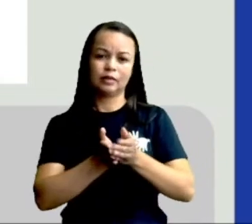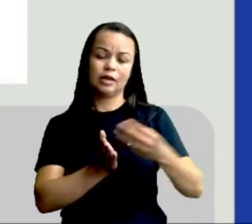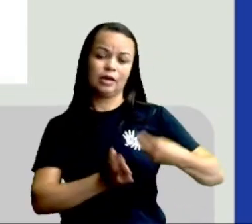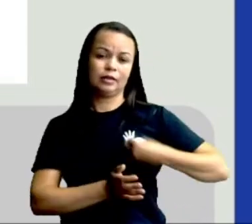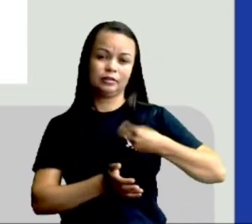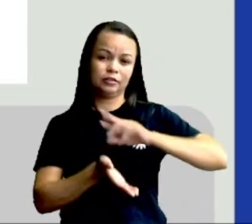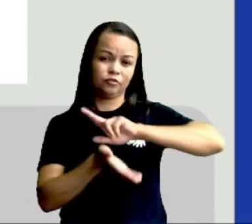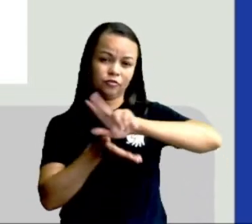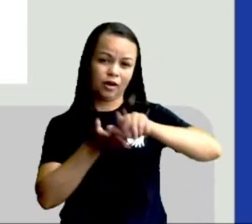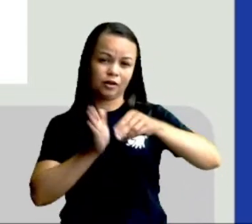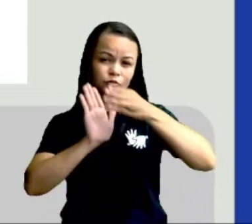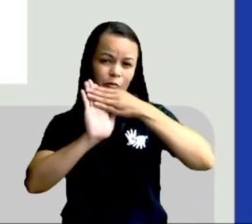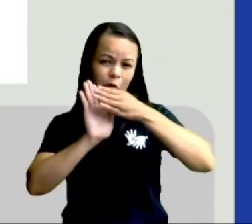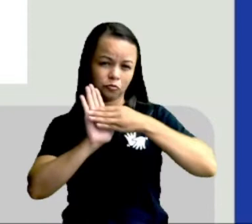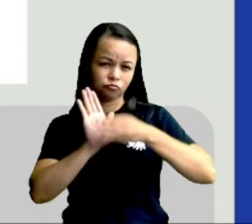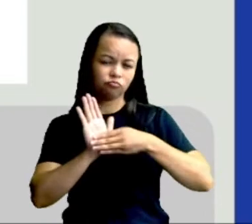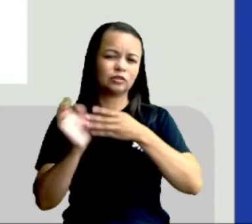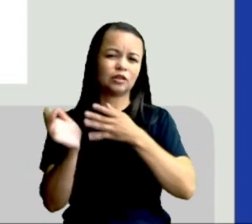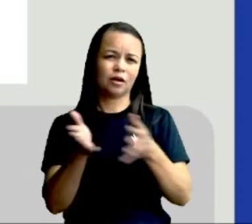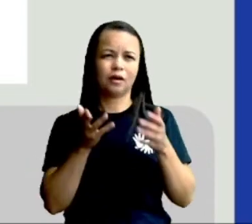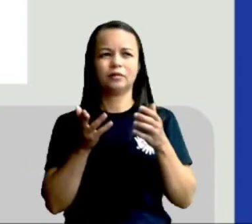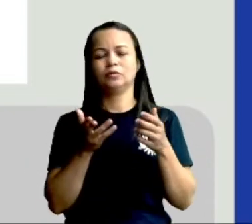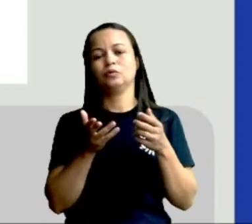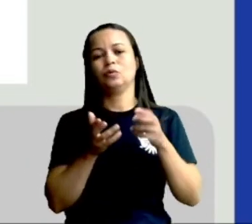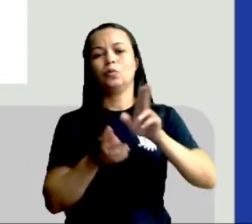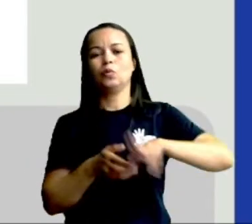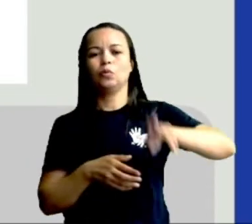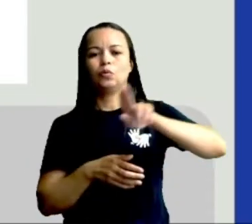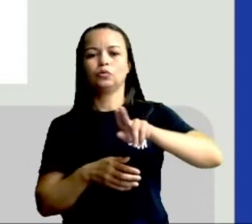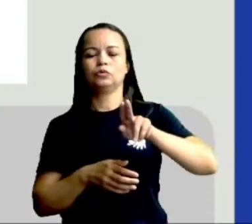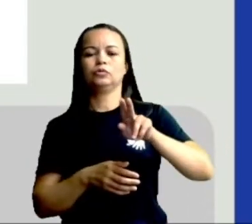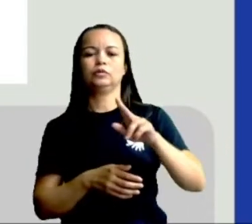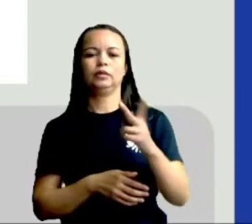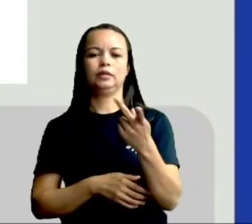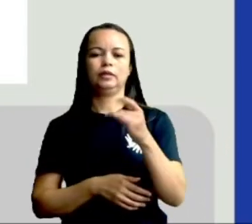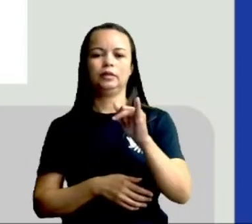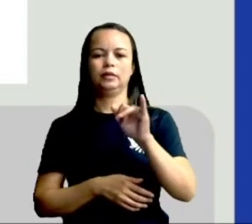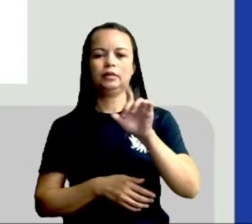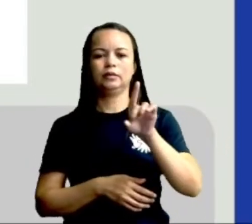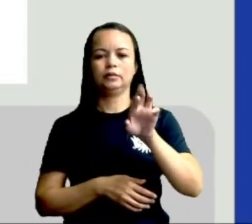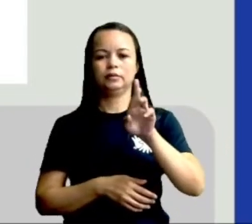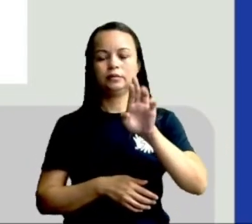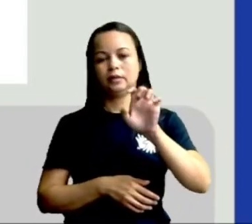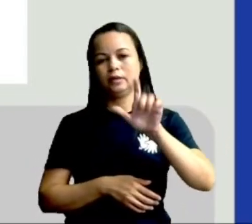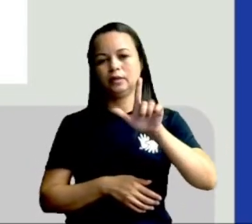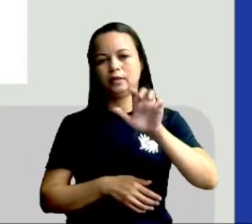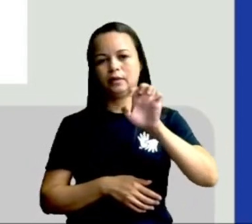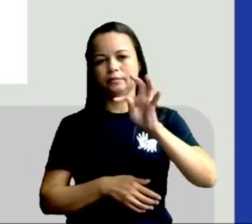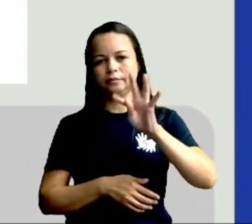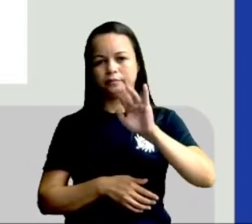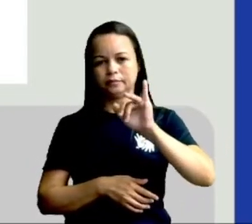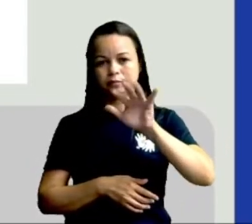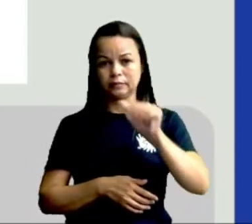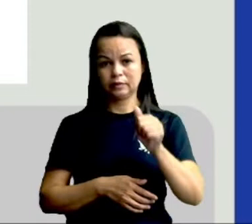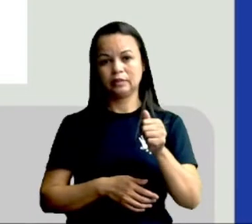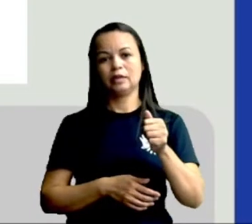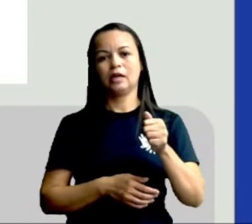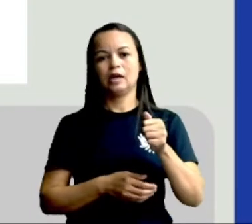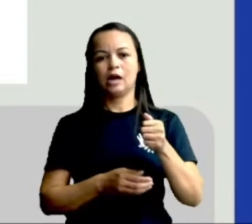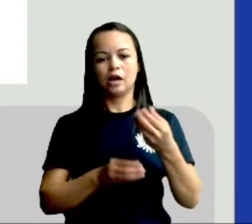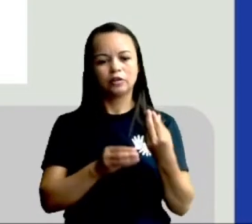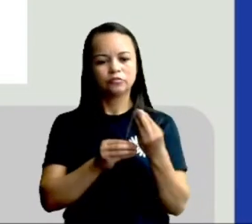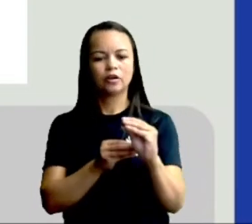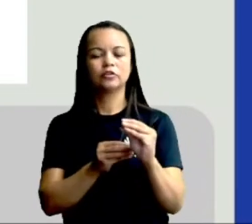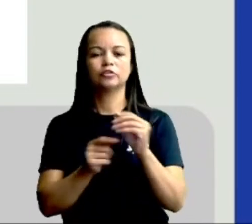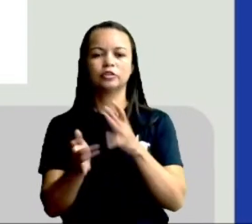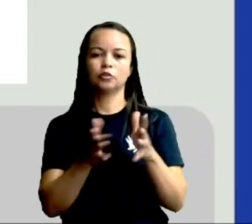muitos projetos, usinas hidrelétricas aí investindo, mas mesmo assim ainda é